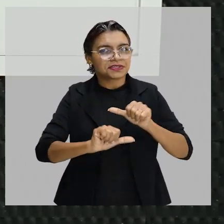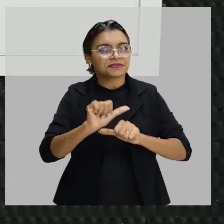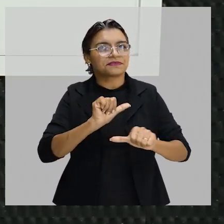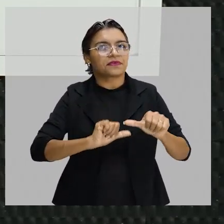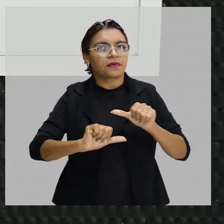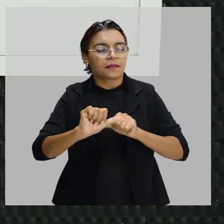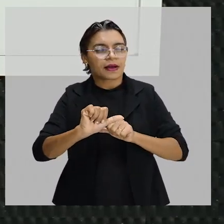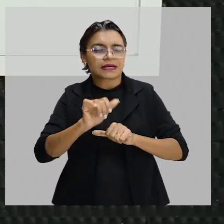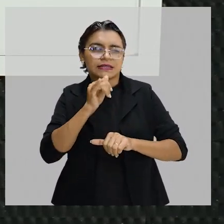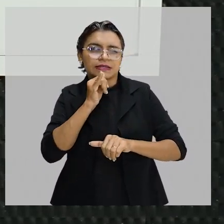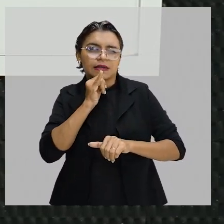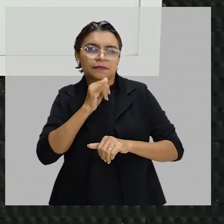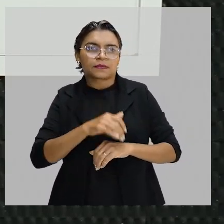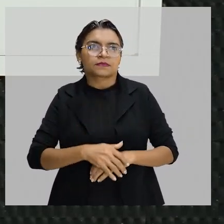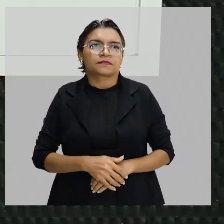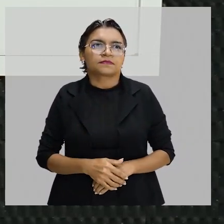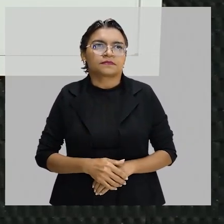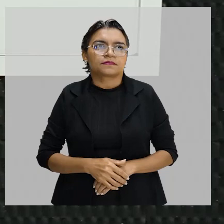num hábito,